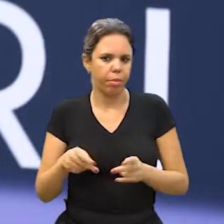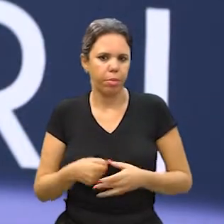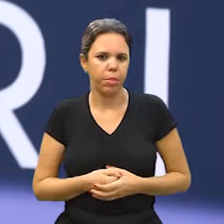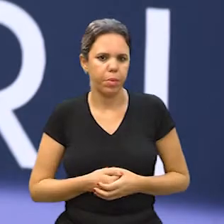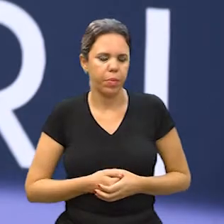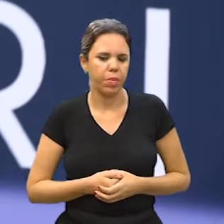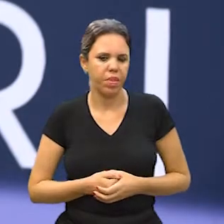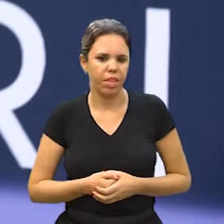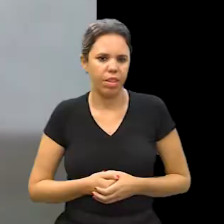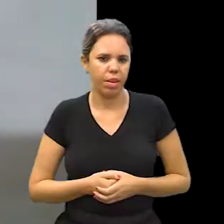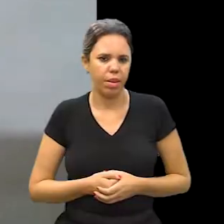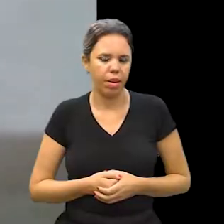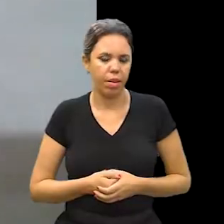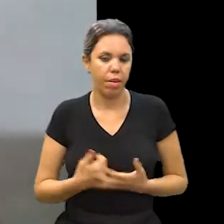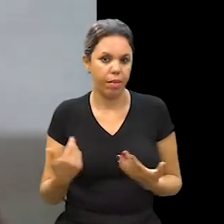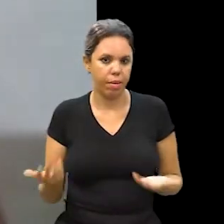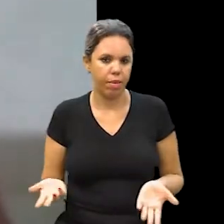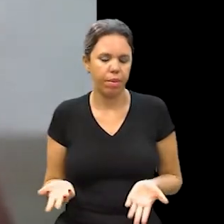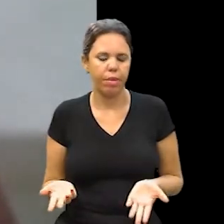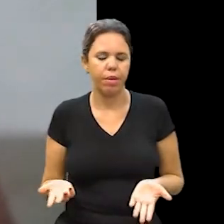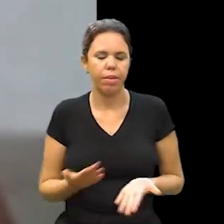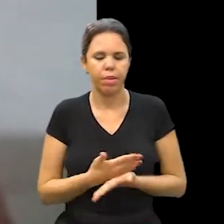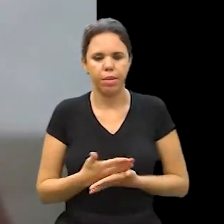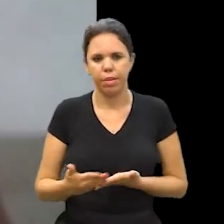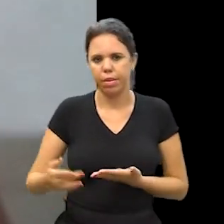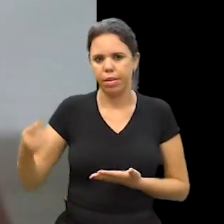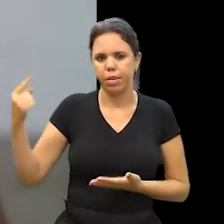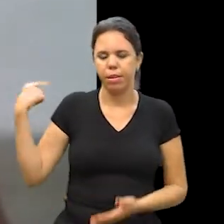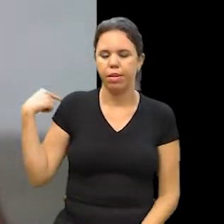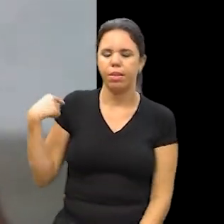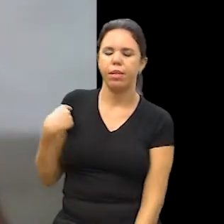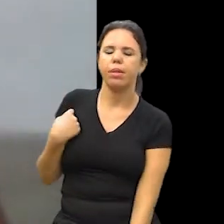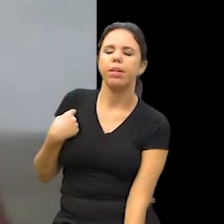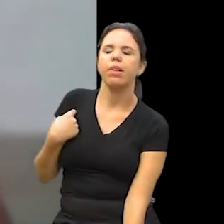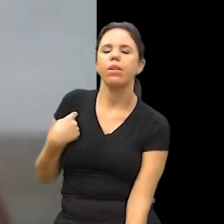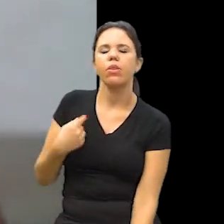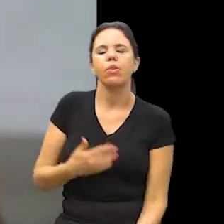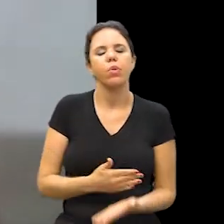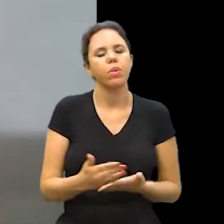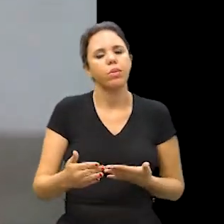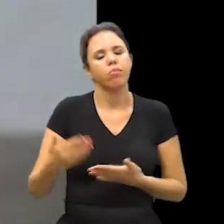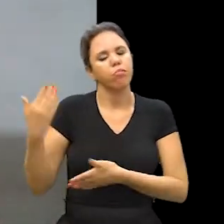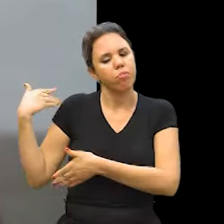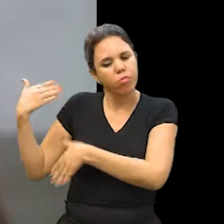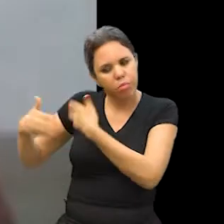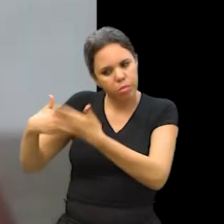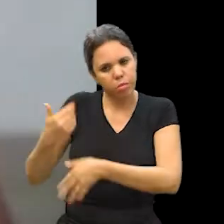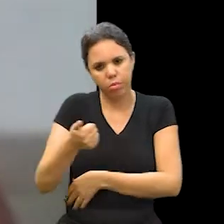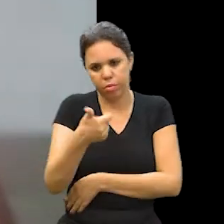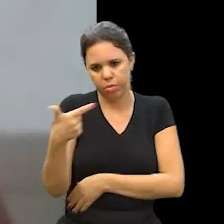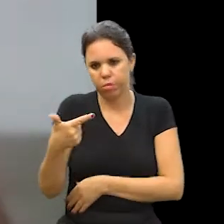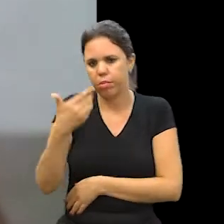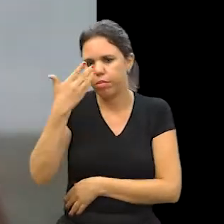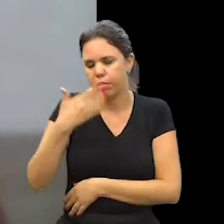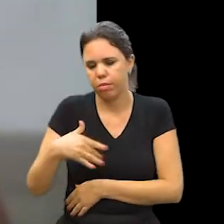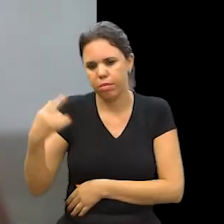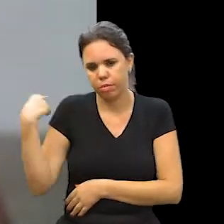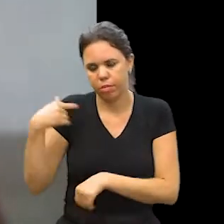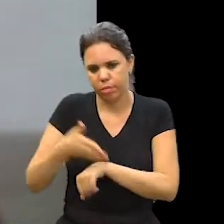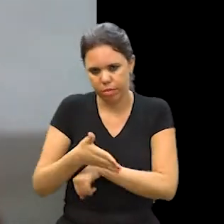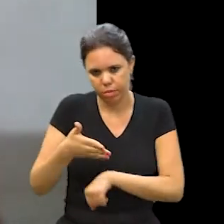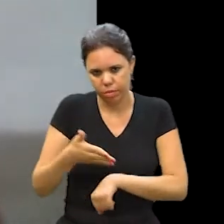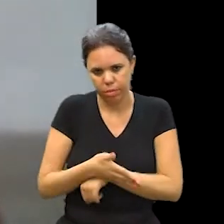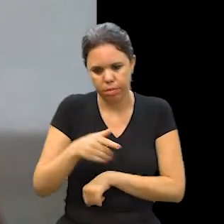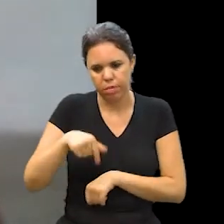pessoas? Então, no início, né, quando eles começaram lá atrás, eram 12 crianças que faziam